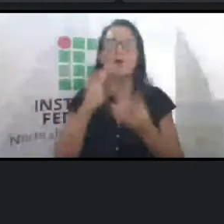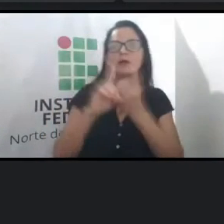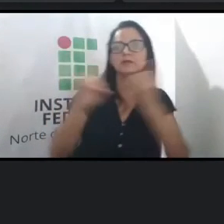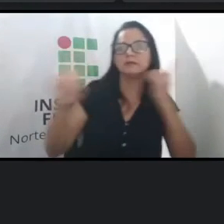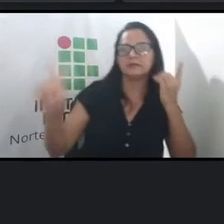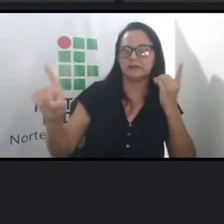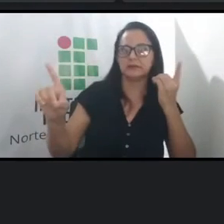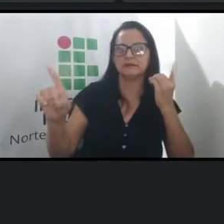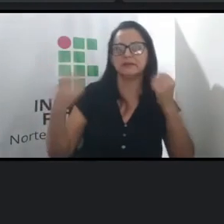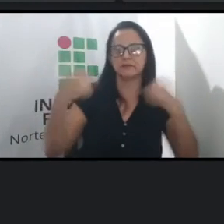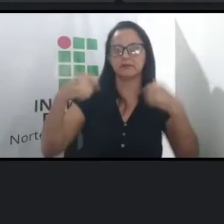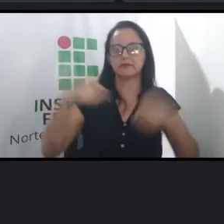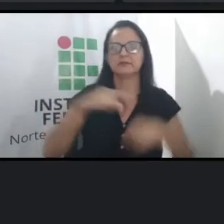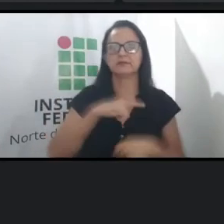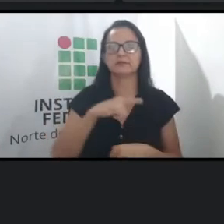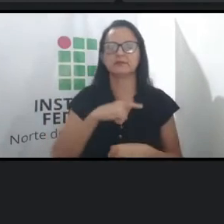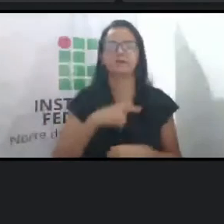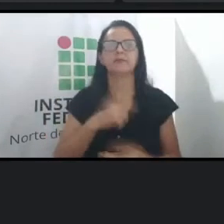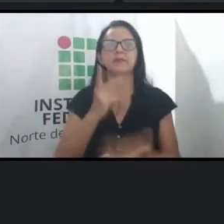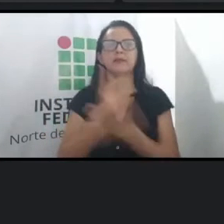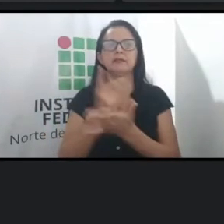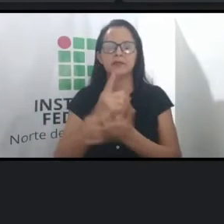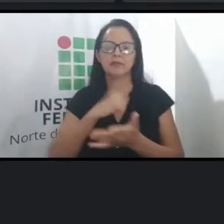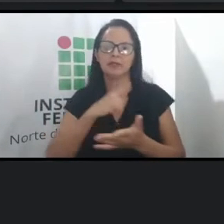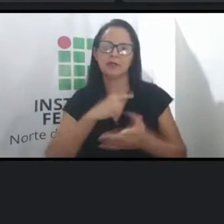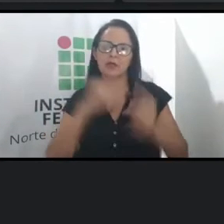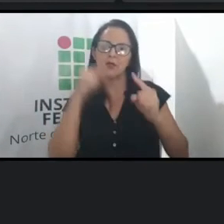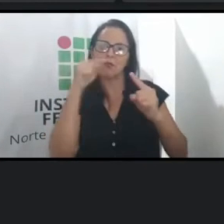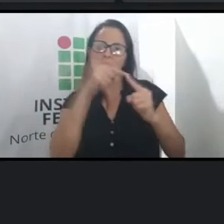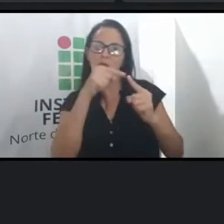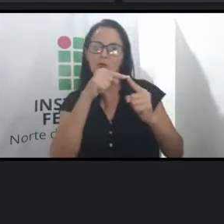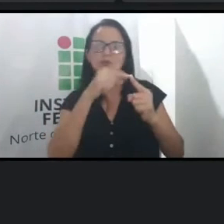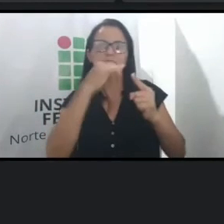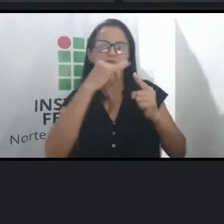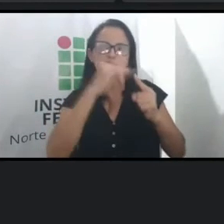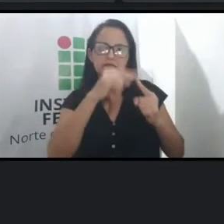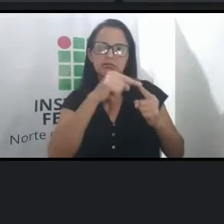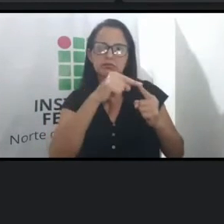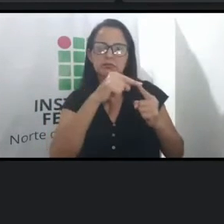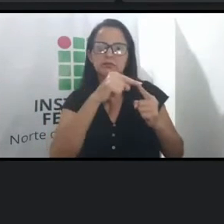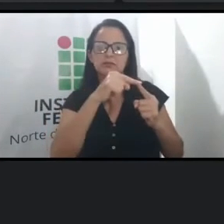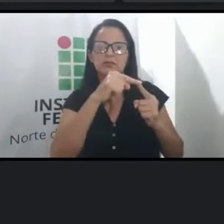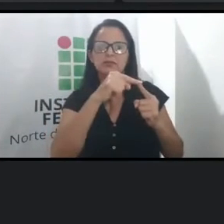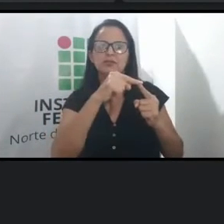vez que eu tenho um ponto energizado, ele vai o quê? Vai